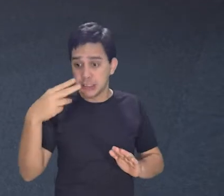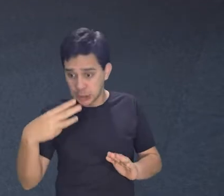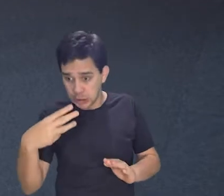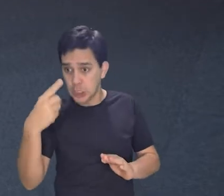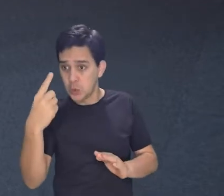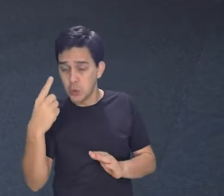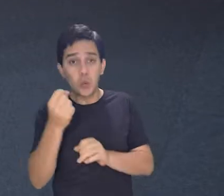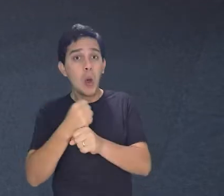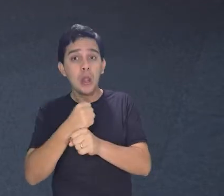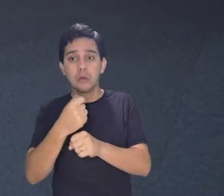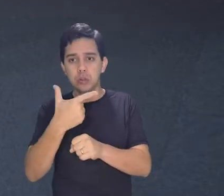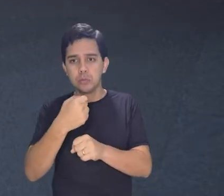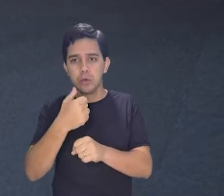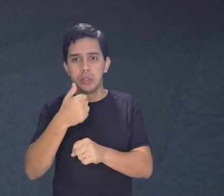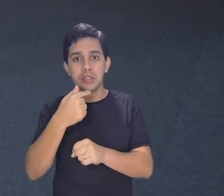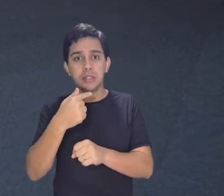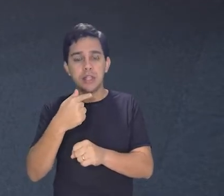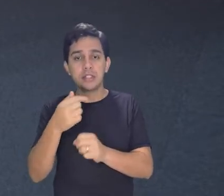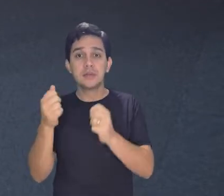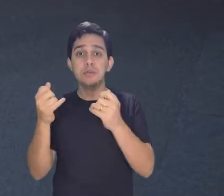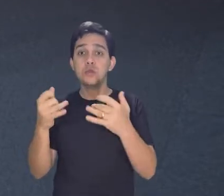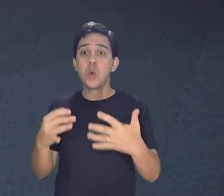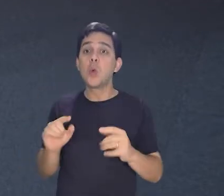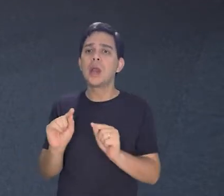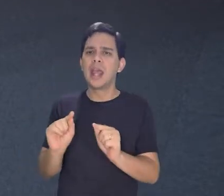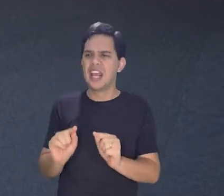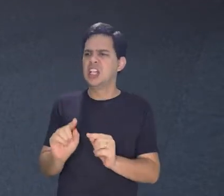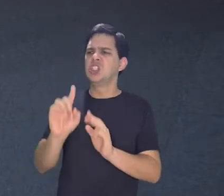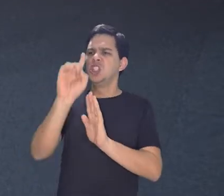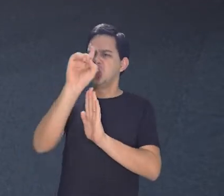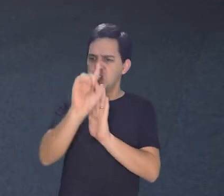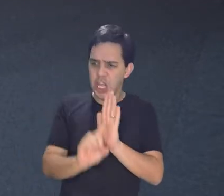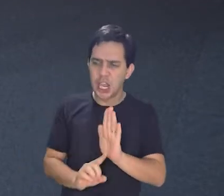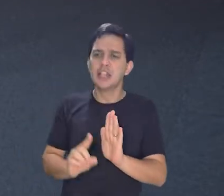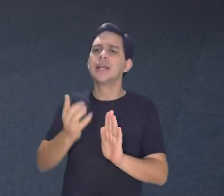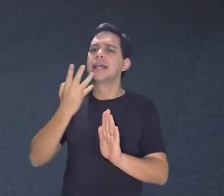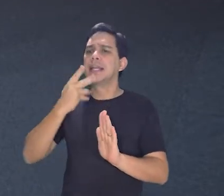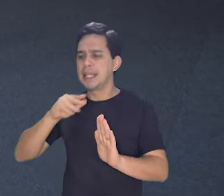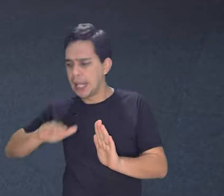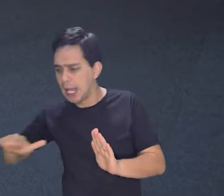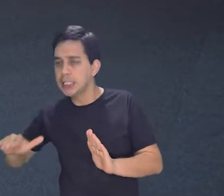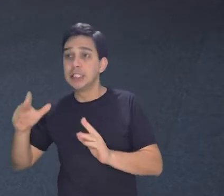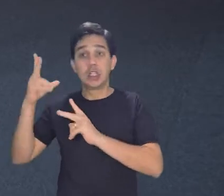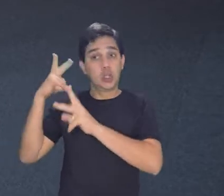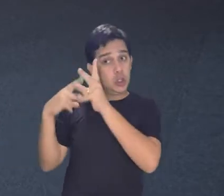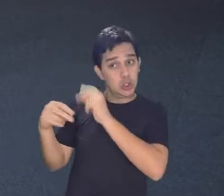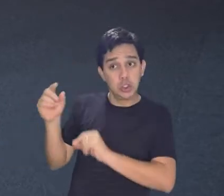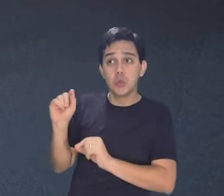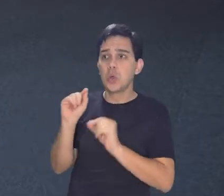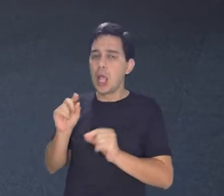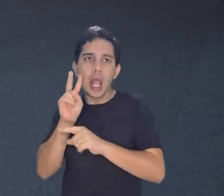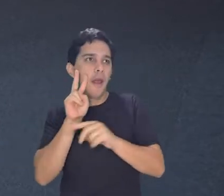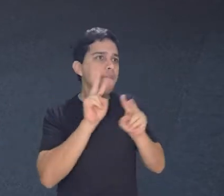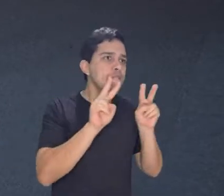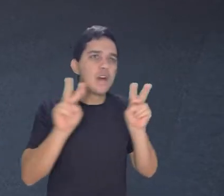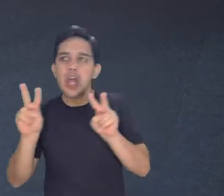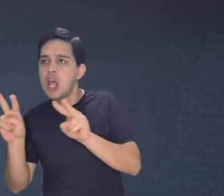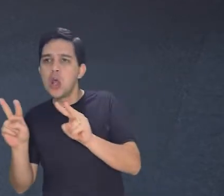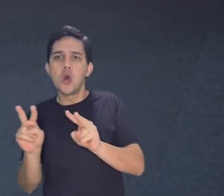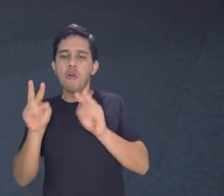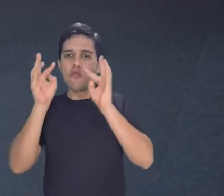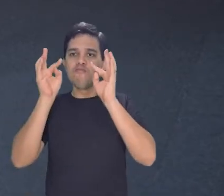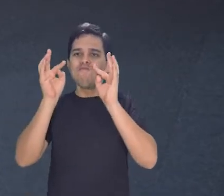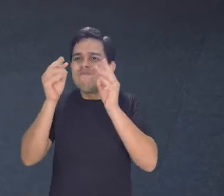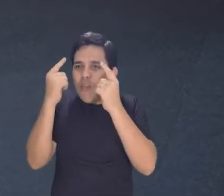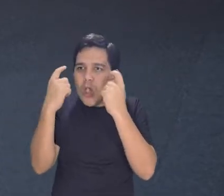13.431 de 2017, que estabeleceu o sistema de garantia de direitos da criança e do adolescente vítima ou